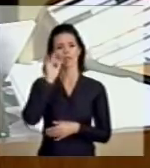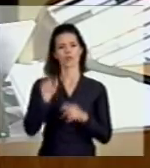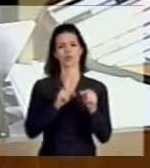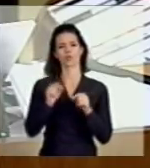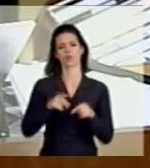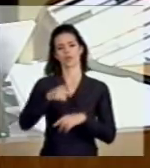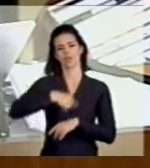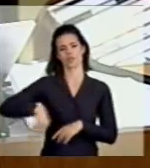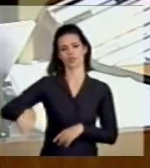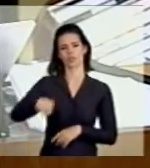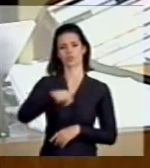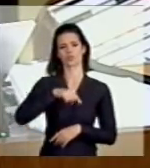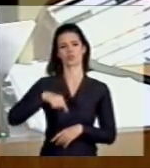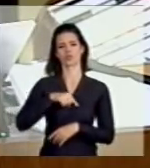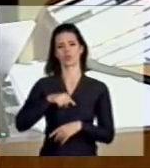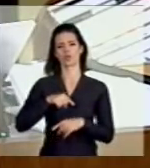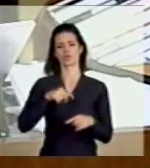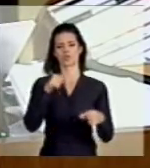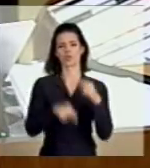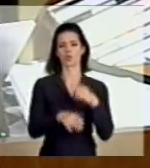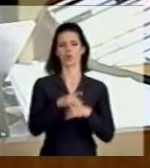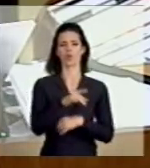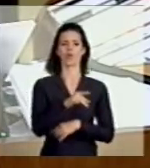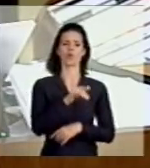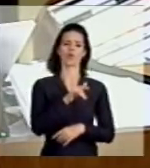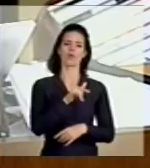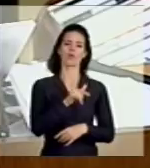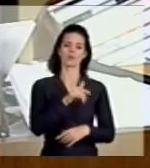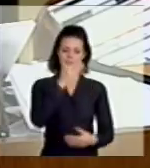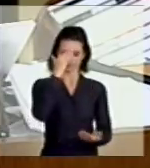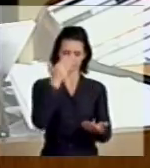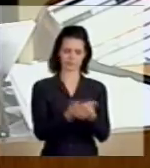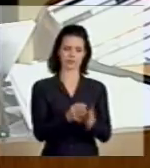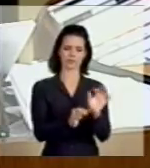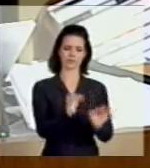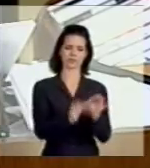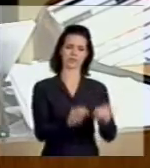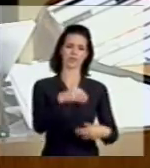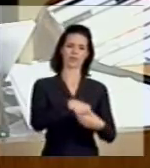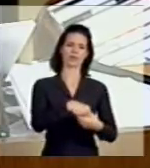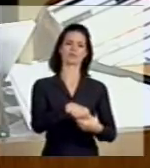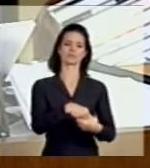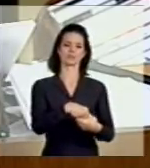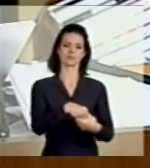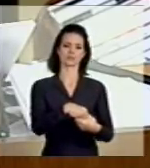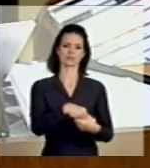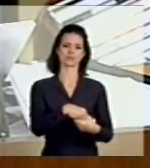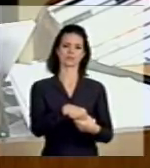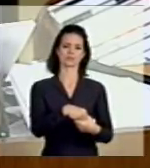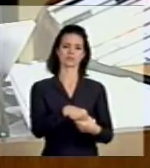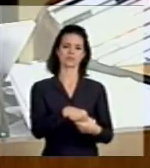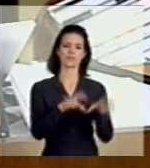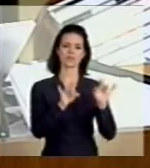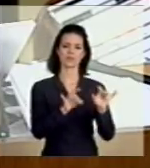Suprema Corte com as teses jurídicas nele, acordo, veiculadas, especialmente aquelas